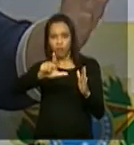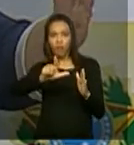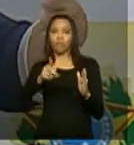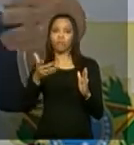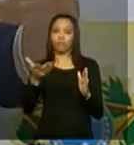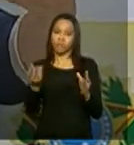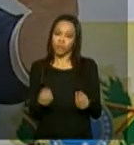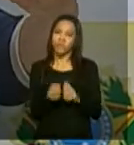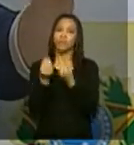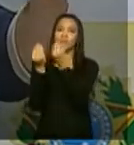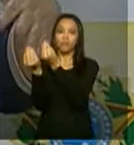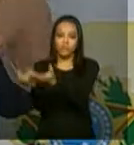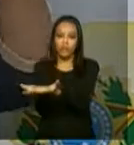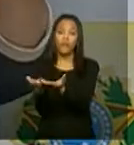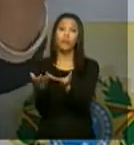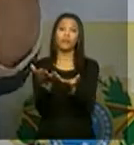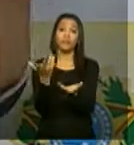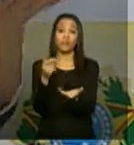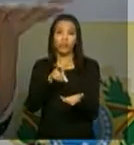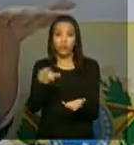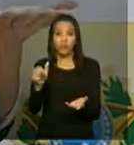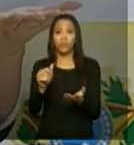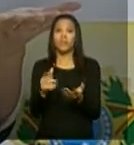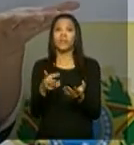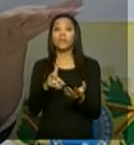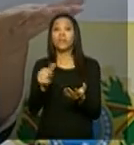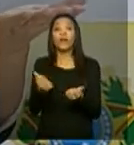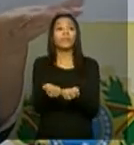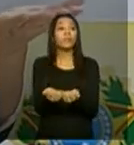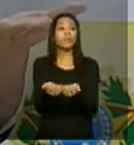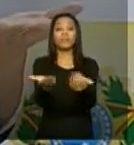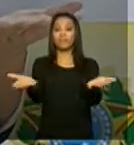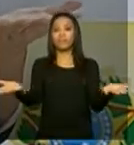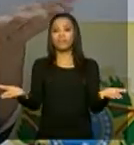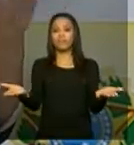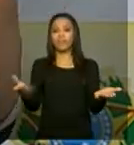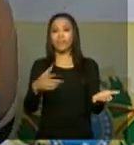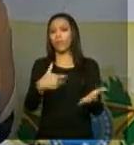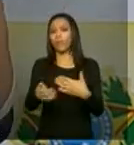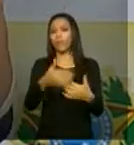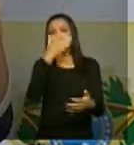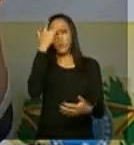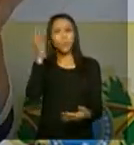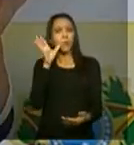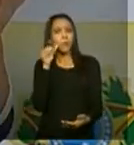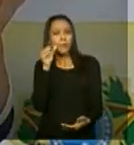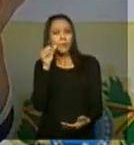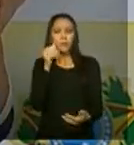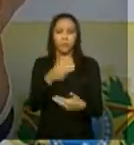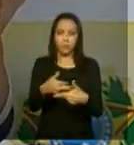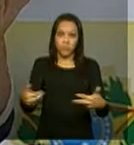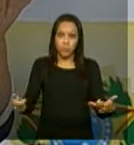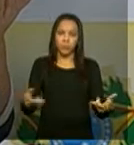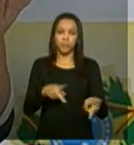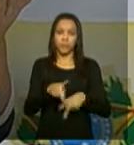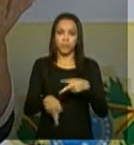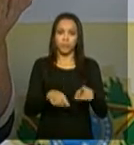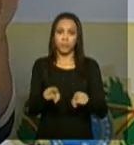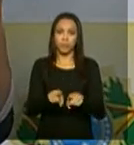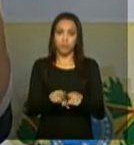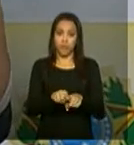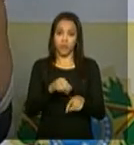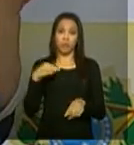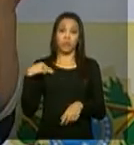para instituições que vão disponibilizar publicamente como será repassado para o ministério público federal